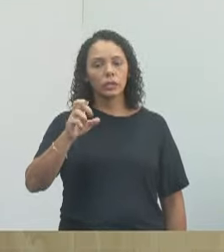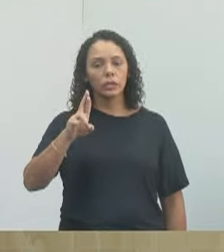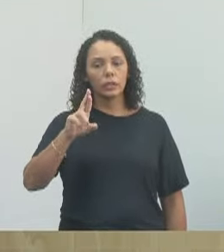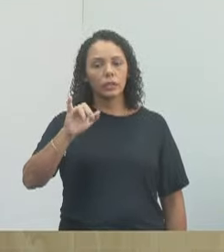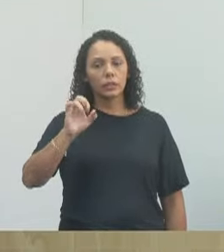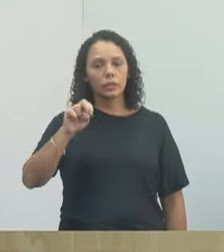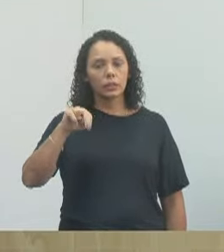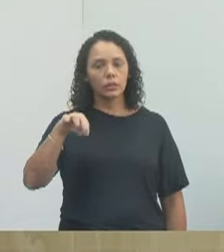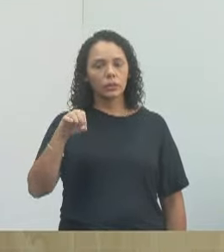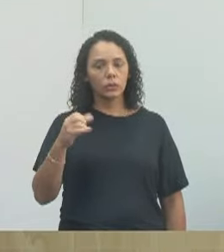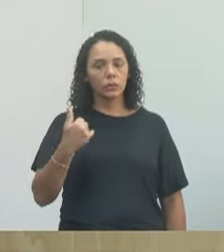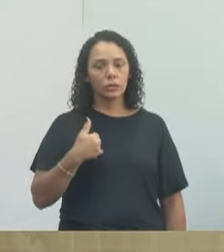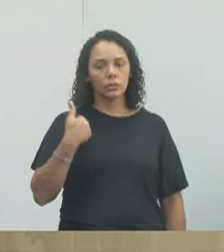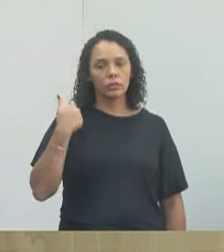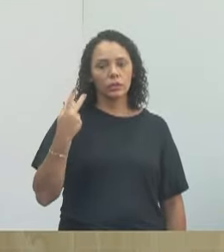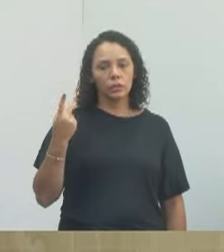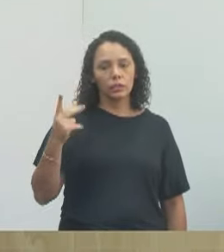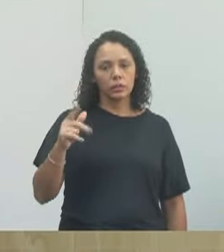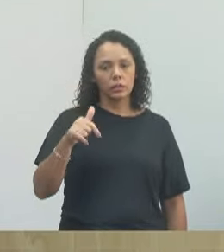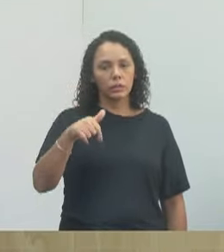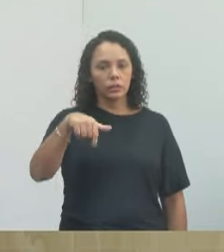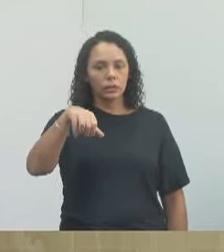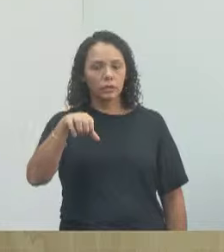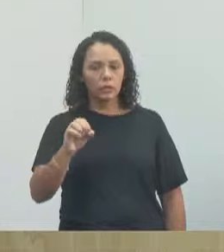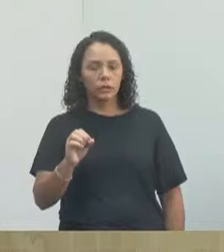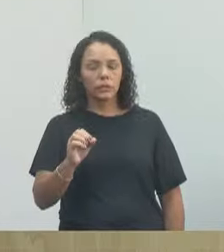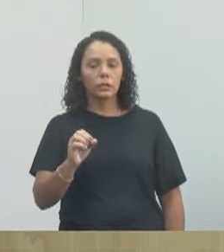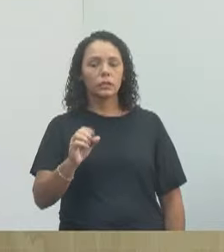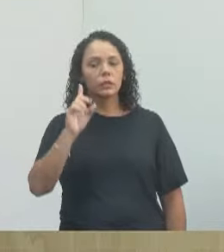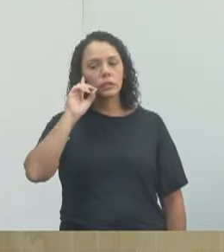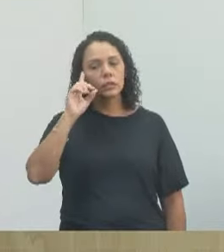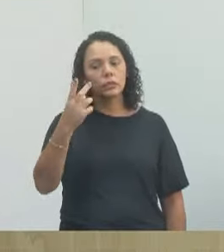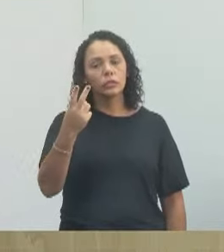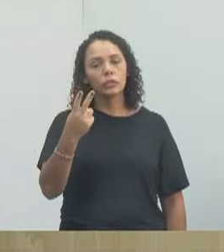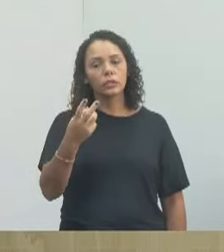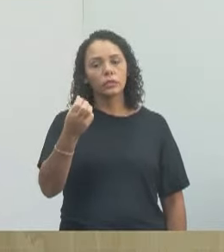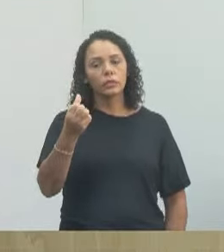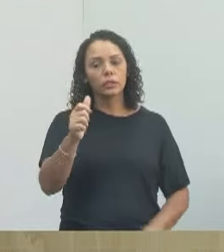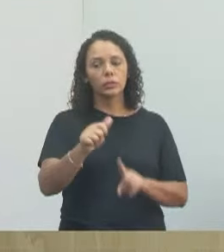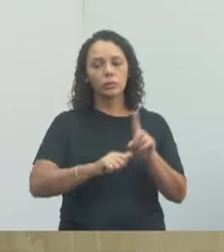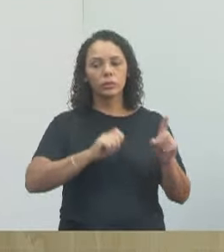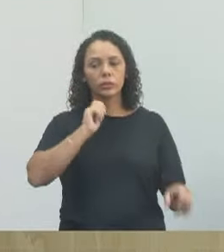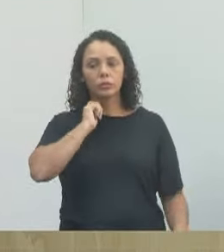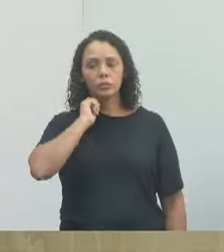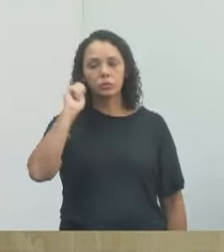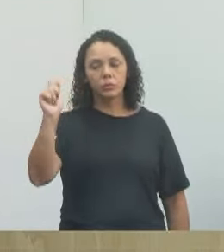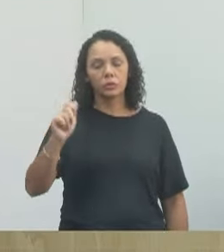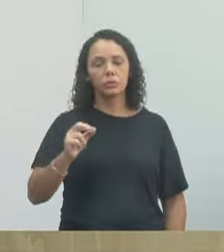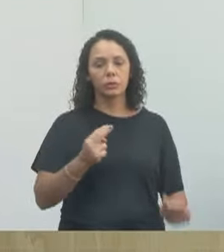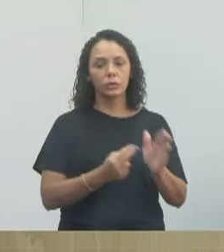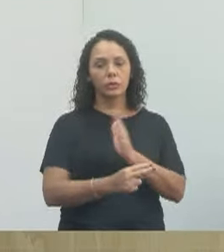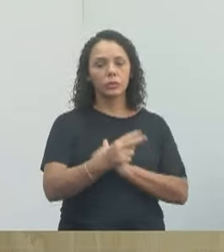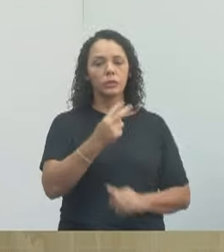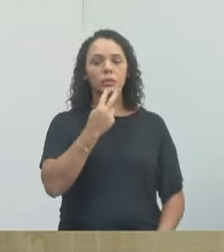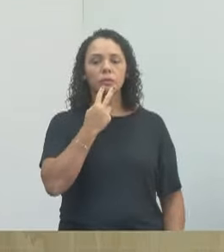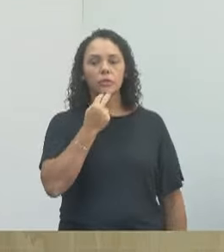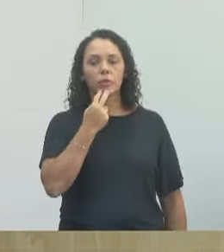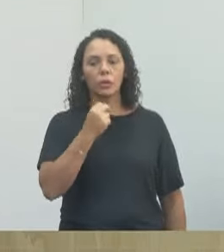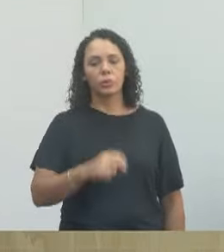aniversário de 70 anos celebrado em 26 de abril dest ano autoria Valmir do Parque